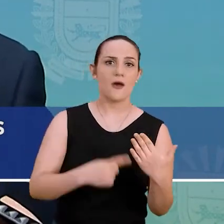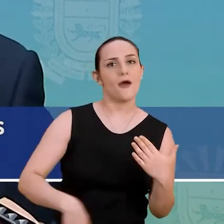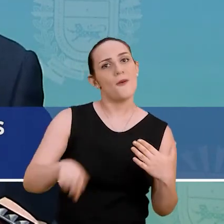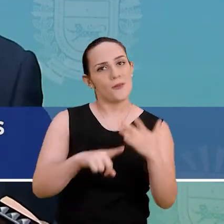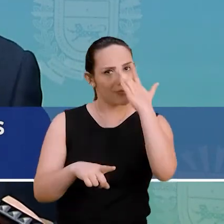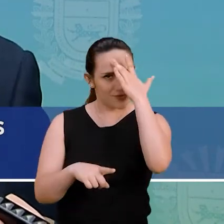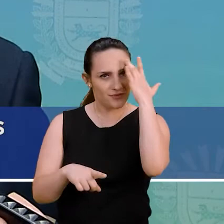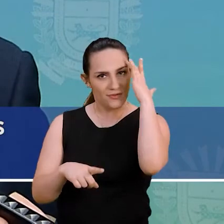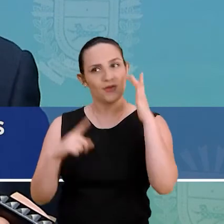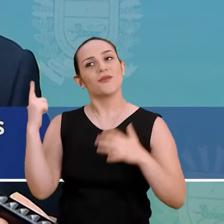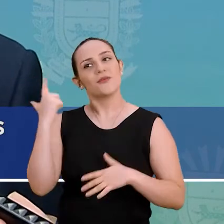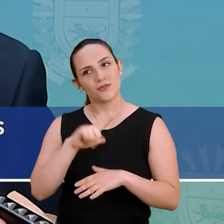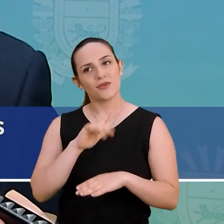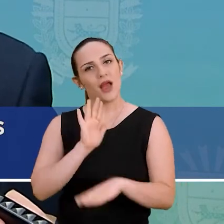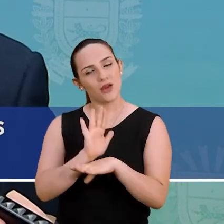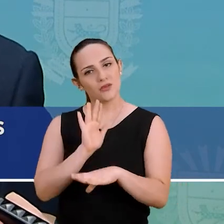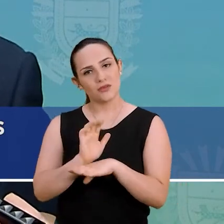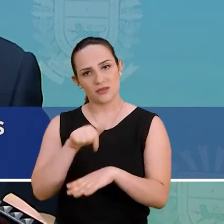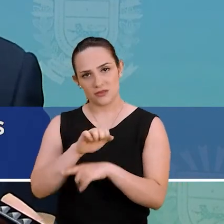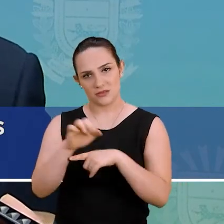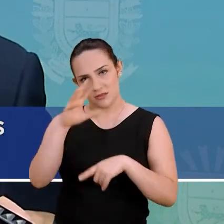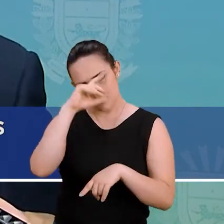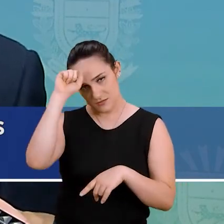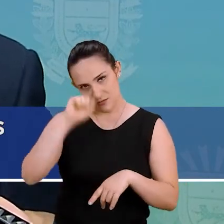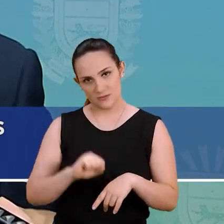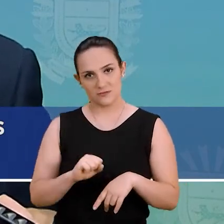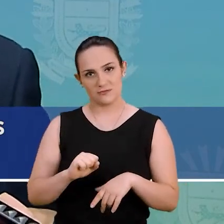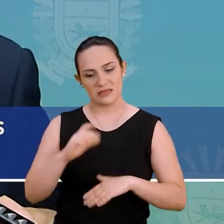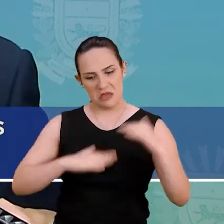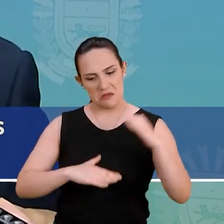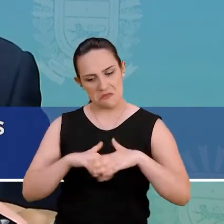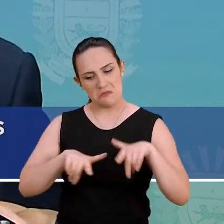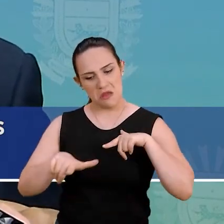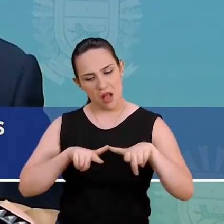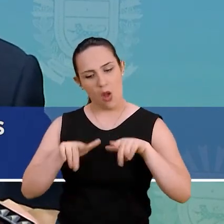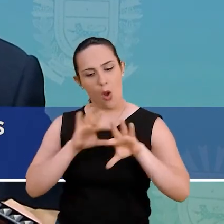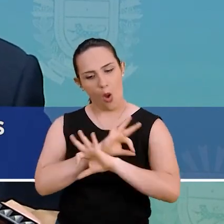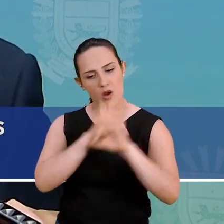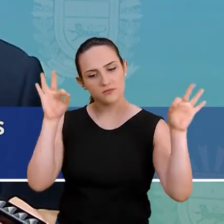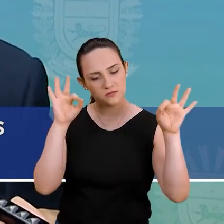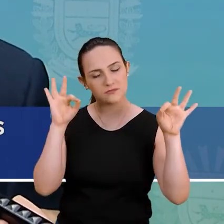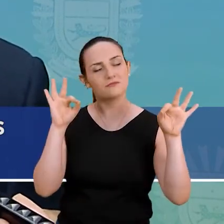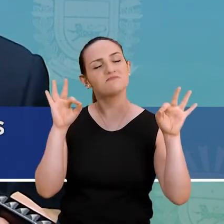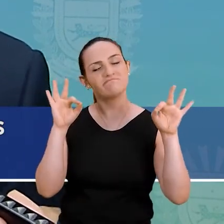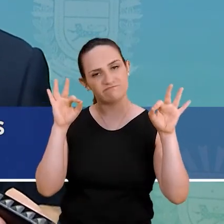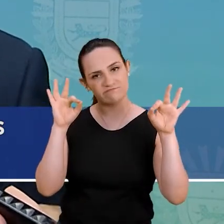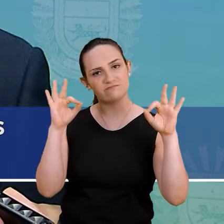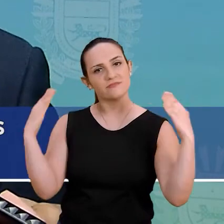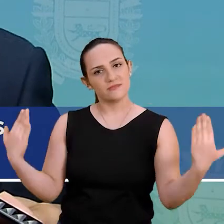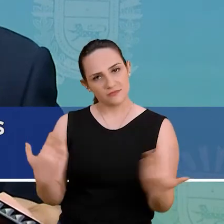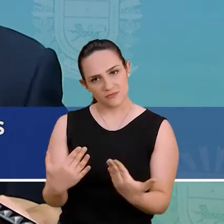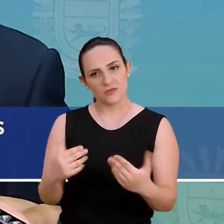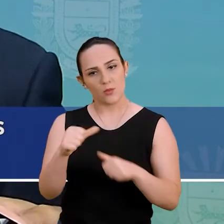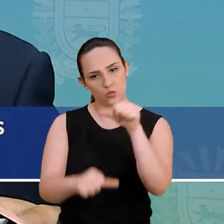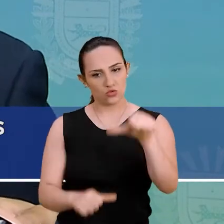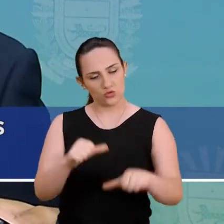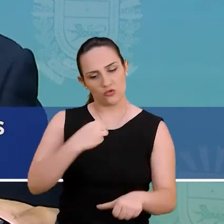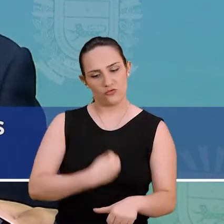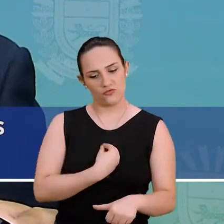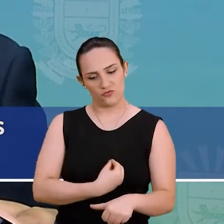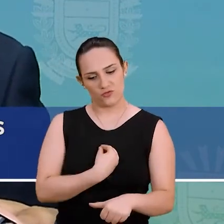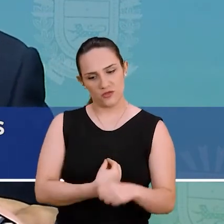dessa história contribuíram com o seu trabalho para Mato Grosso do Sul e fizeram com o